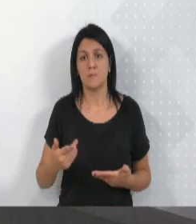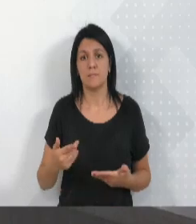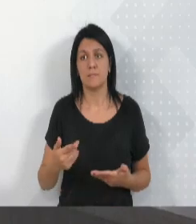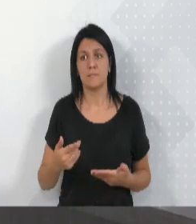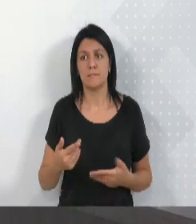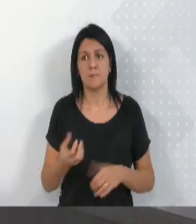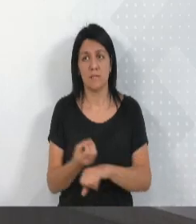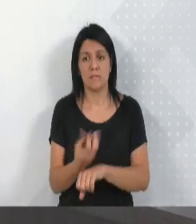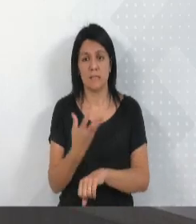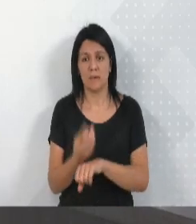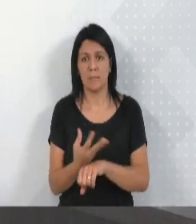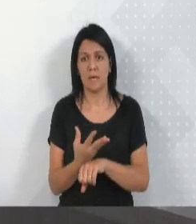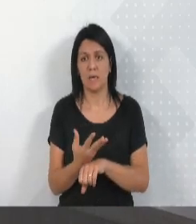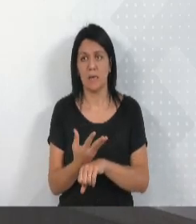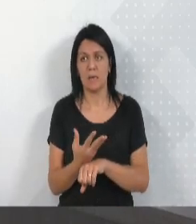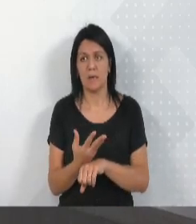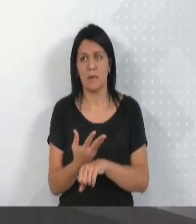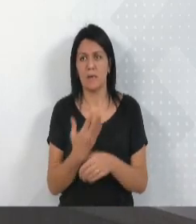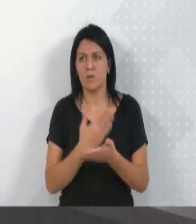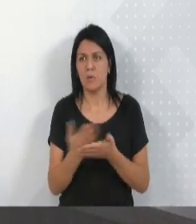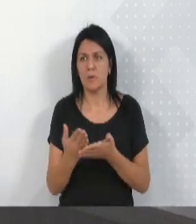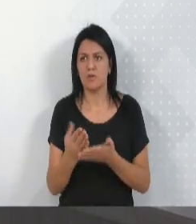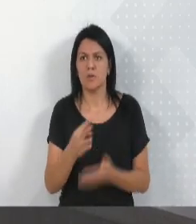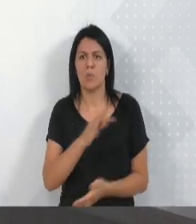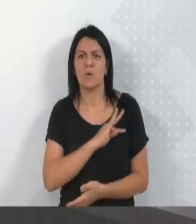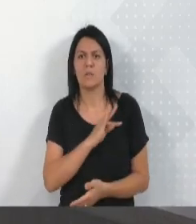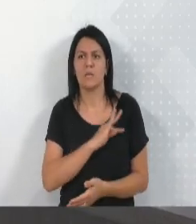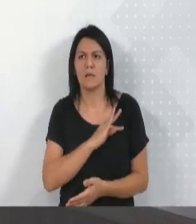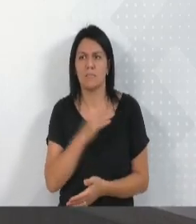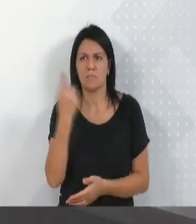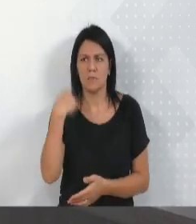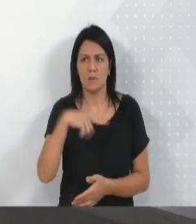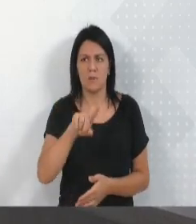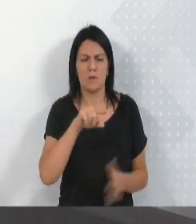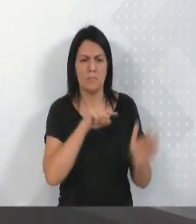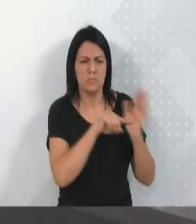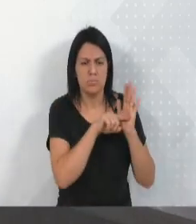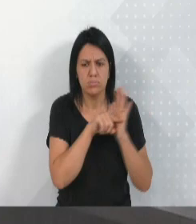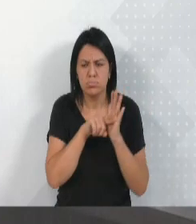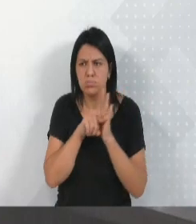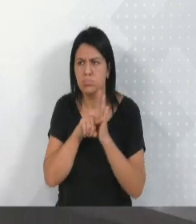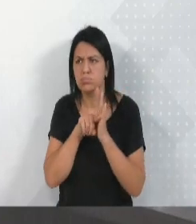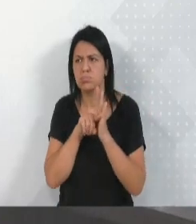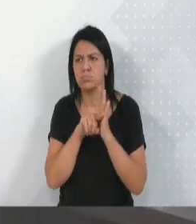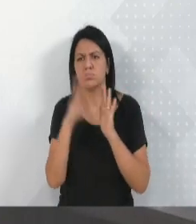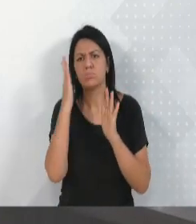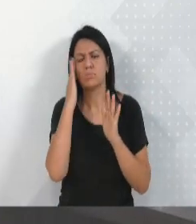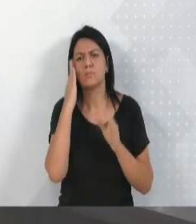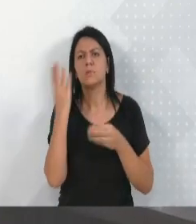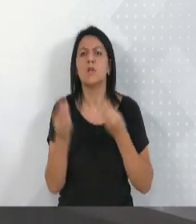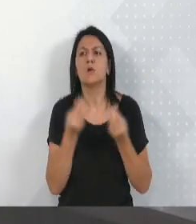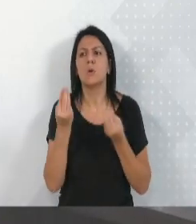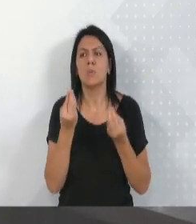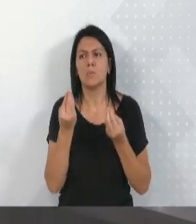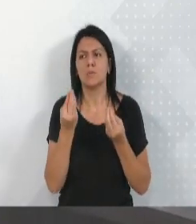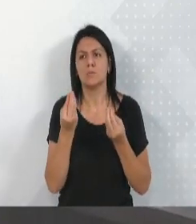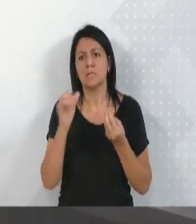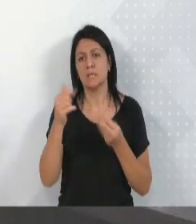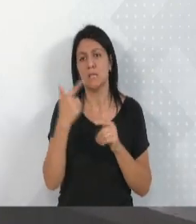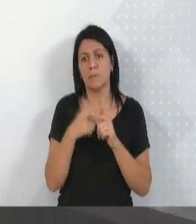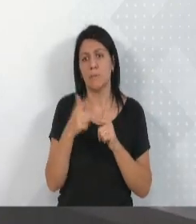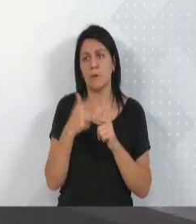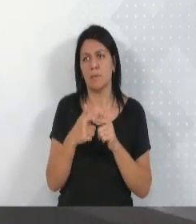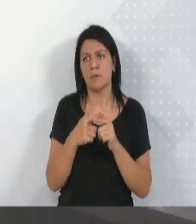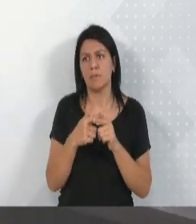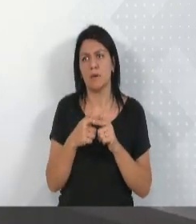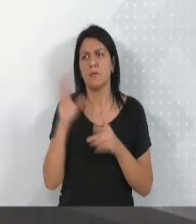está fazendo um levantamento com seus técnicos em todos os seus reservatórios, para verificar realmente a real situação, onde tiver problema, com